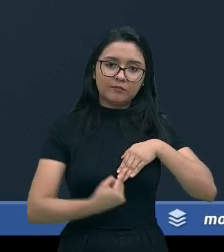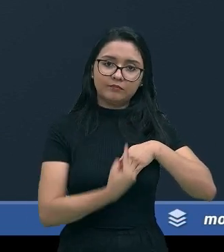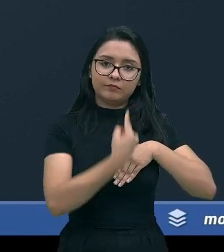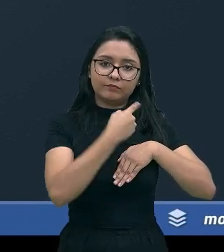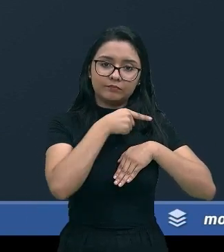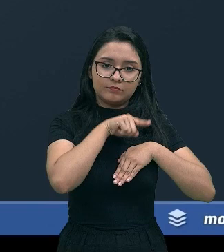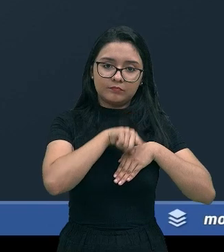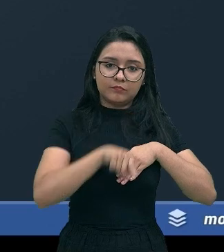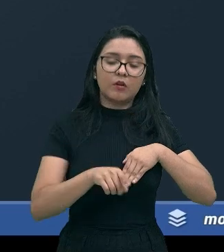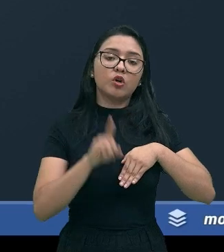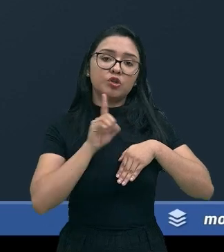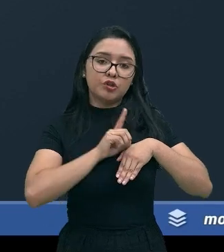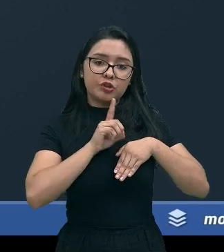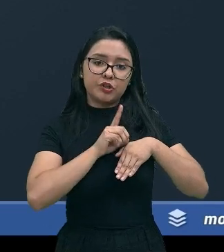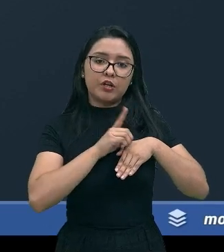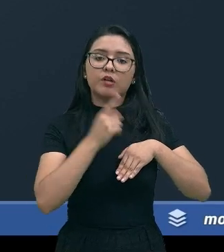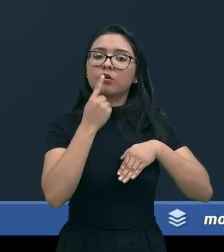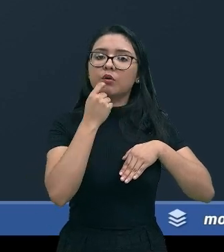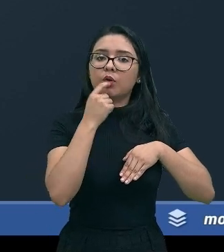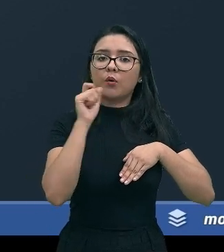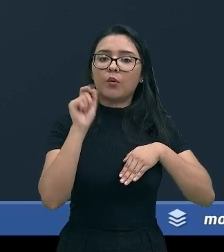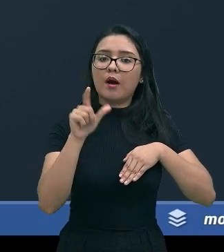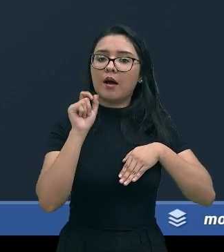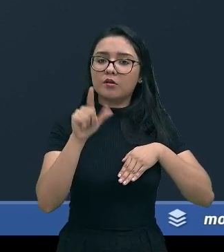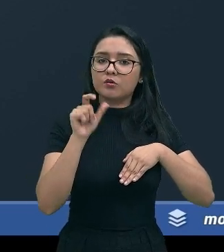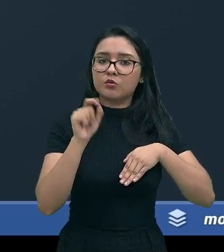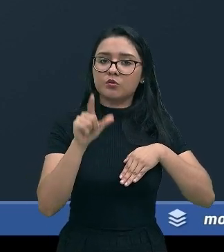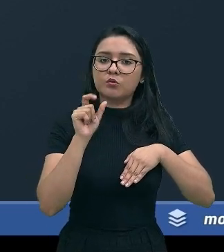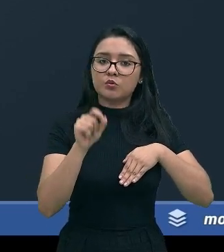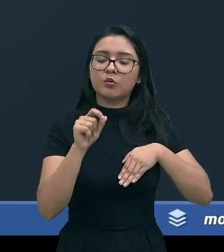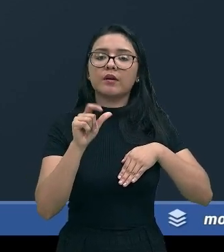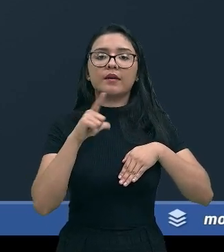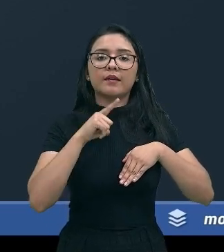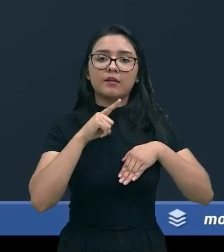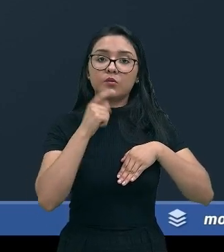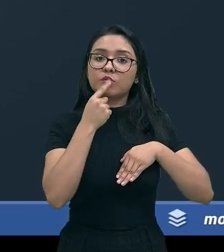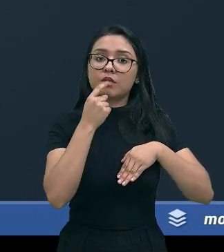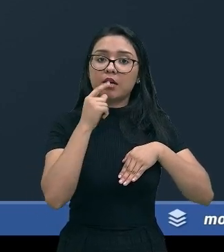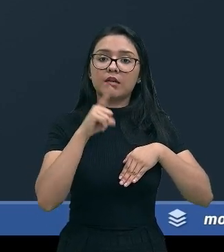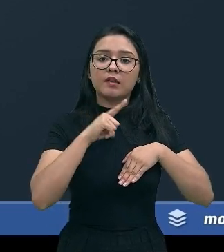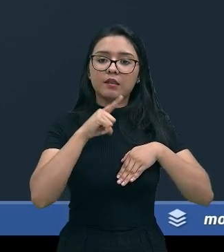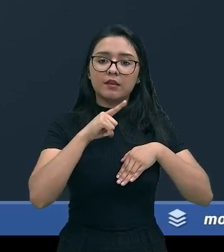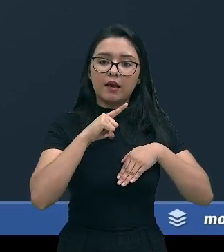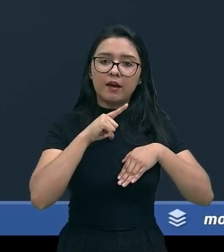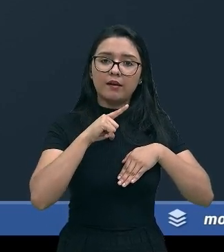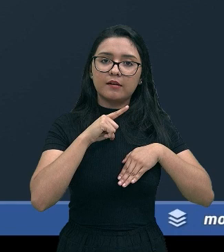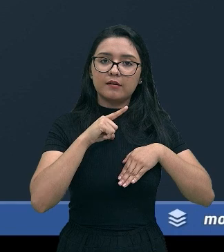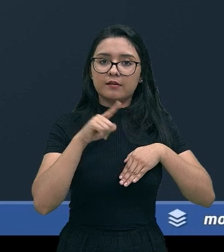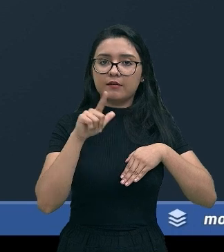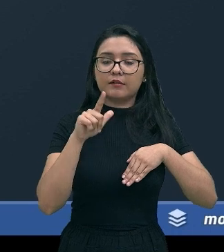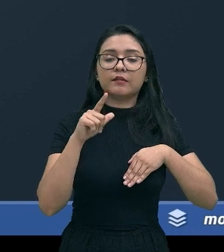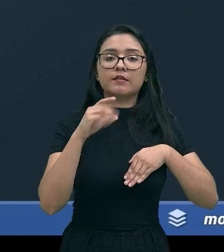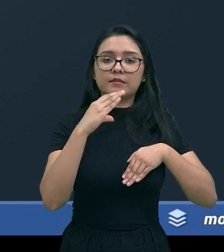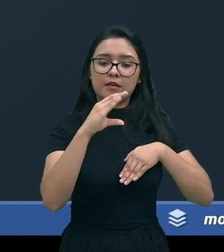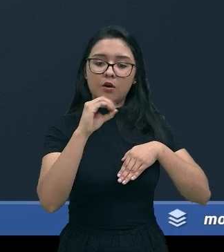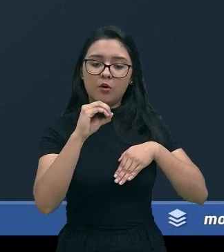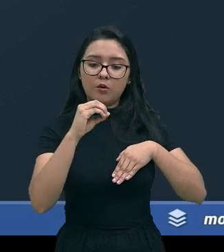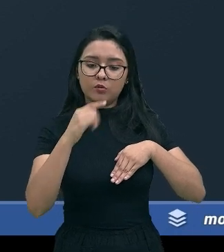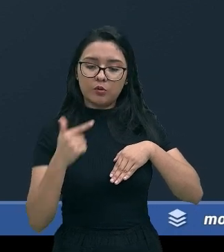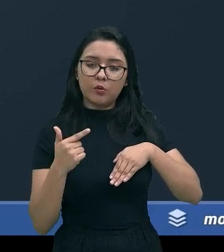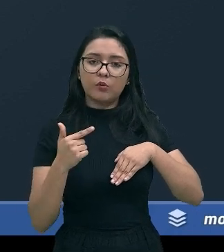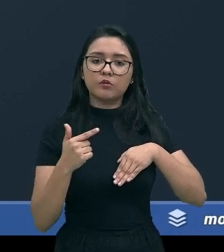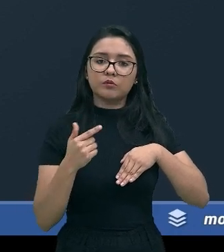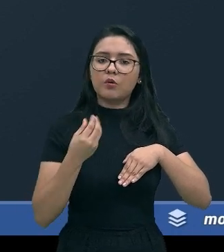está a coloração azulada, que é o sangue que está rico em gás carbônico, e a gente observa aí como é que